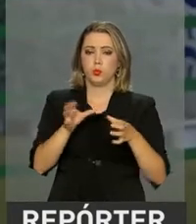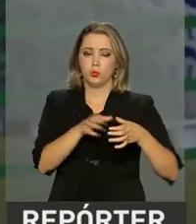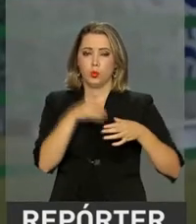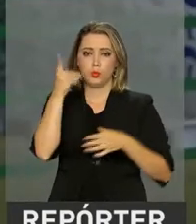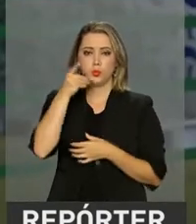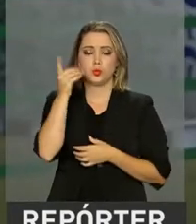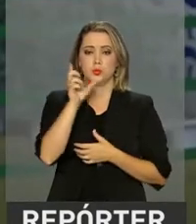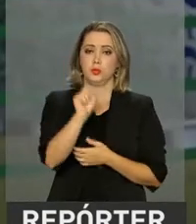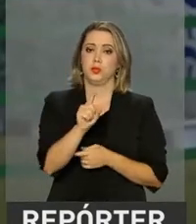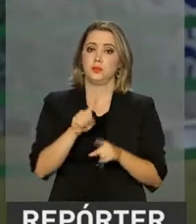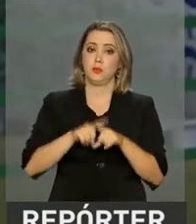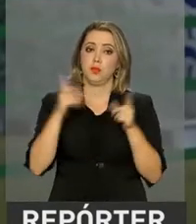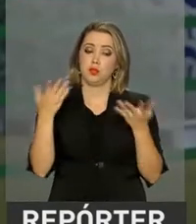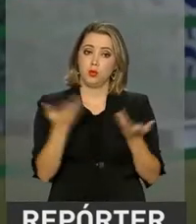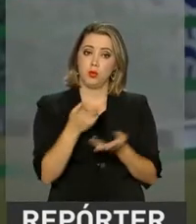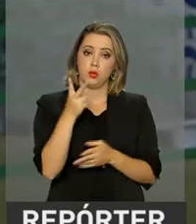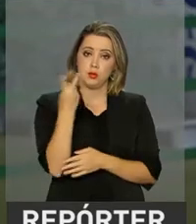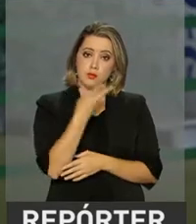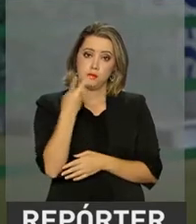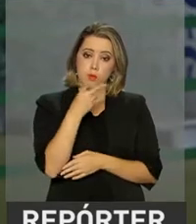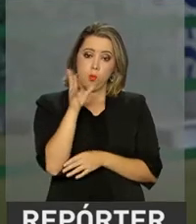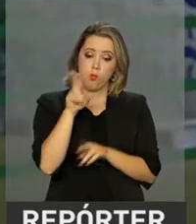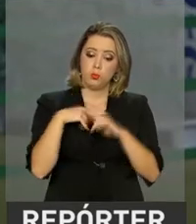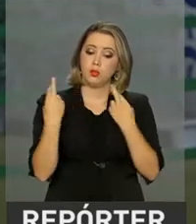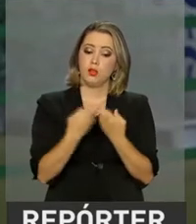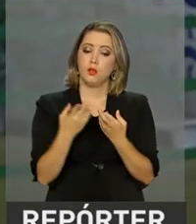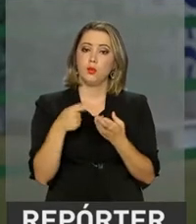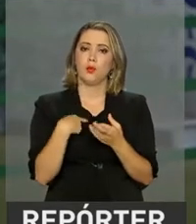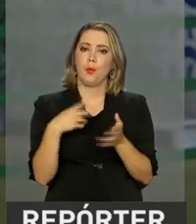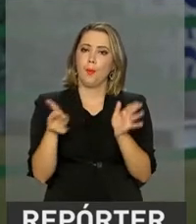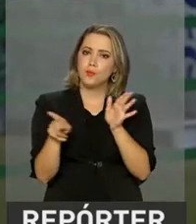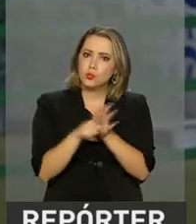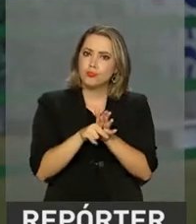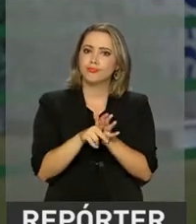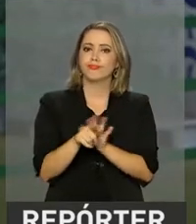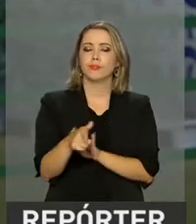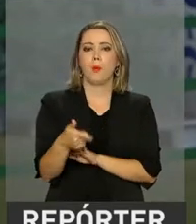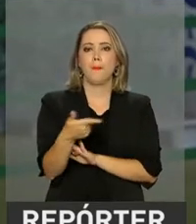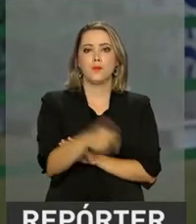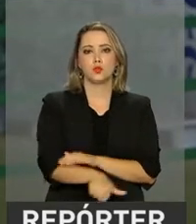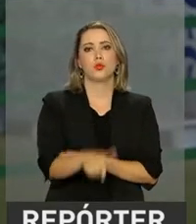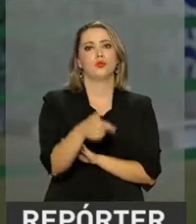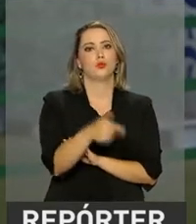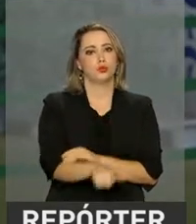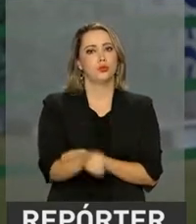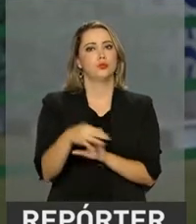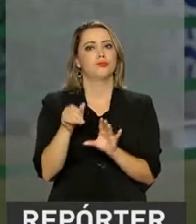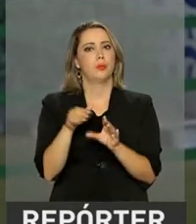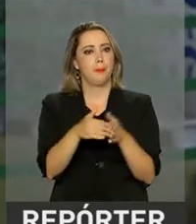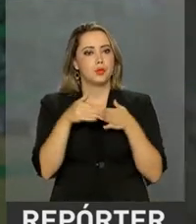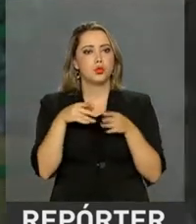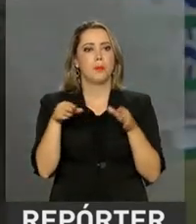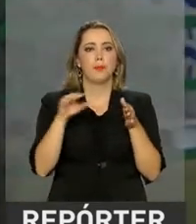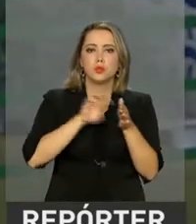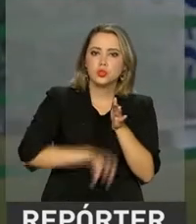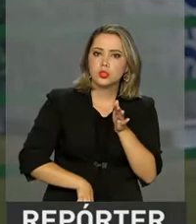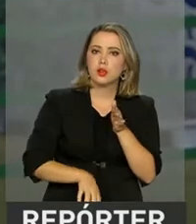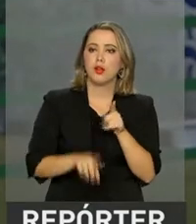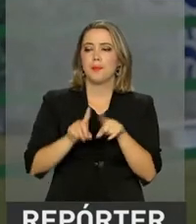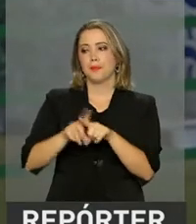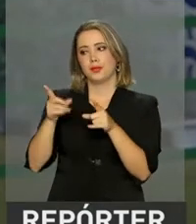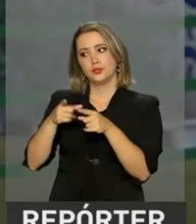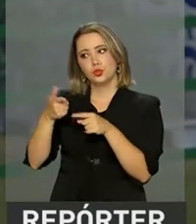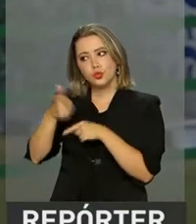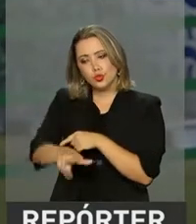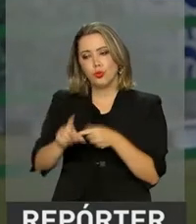plenário. Nessa segunda sessão, o mesmo requerimento também foi apresentado pela oposição e novamente